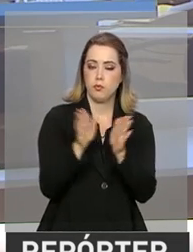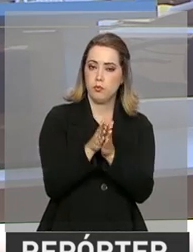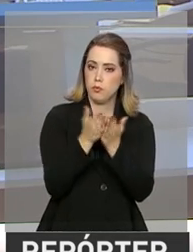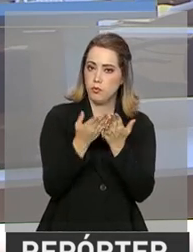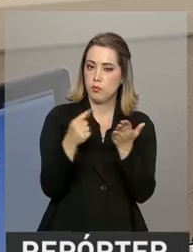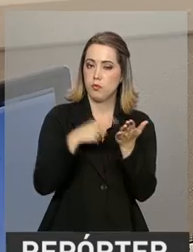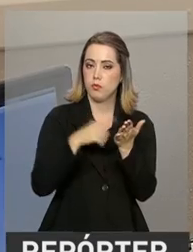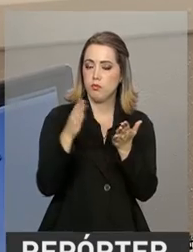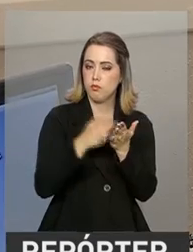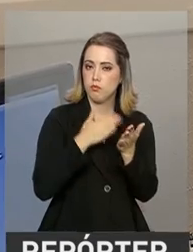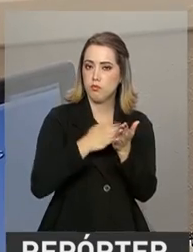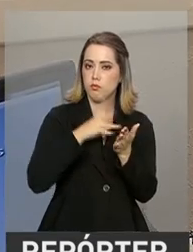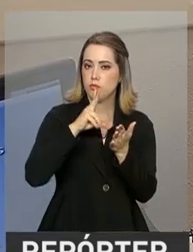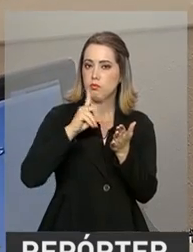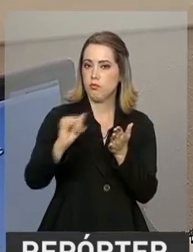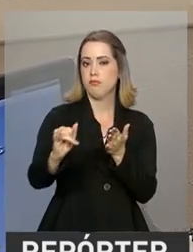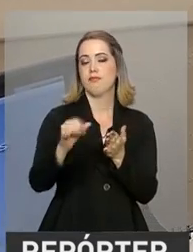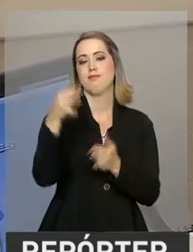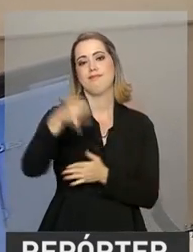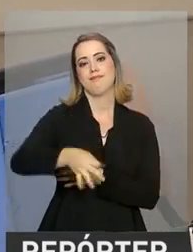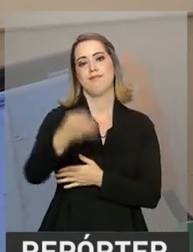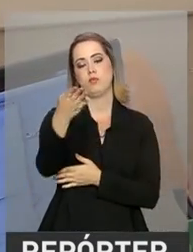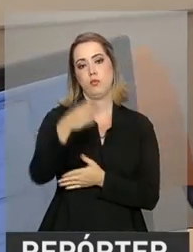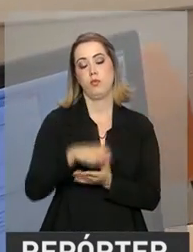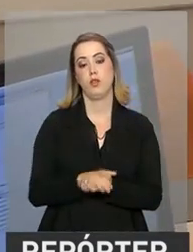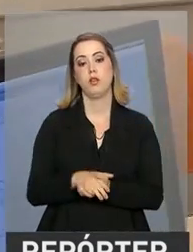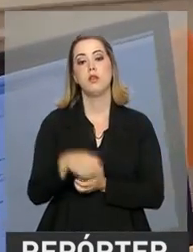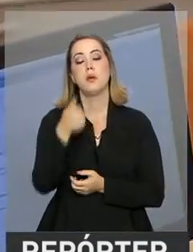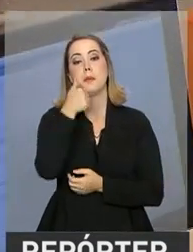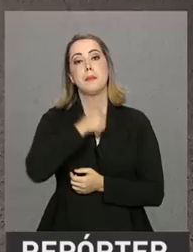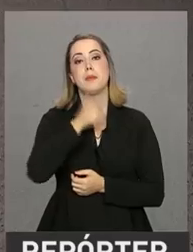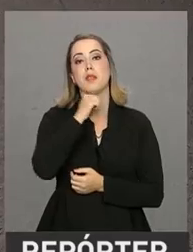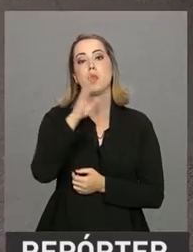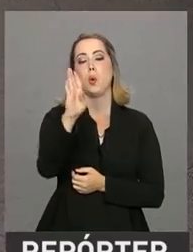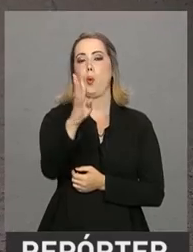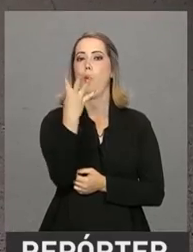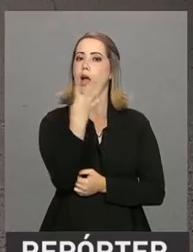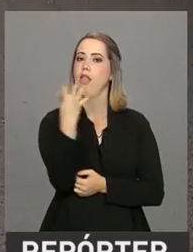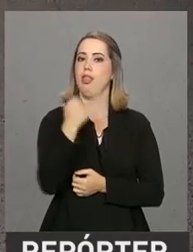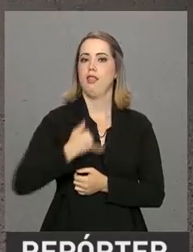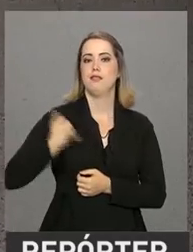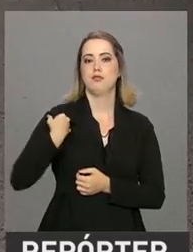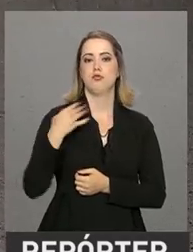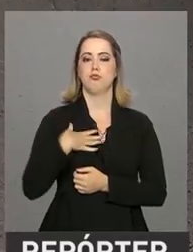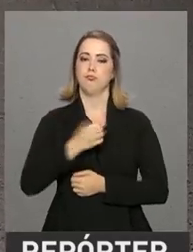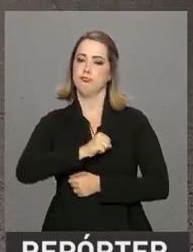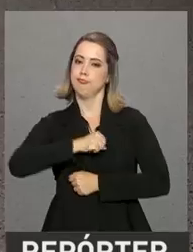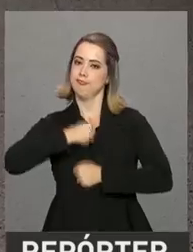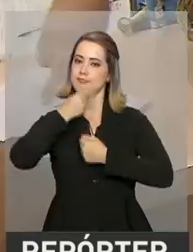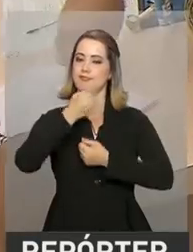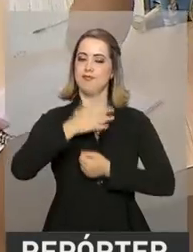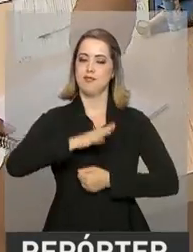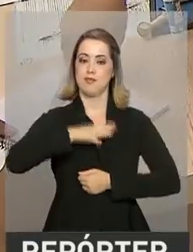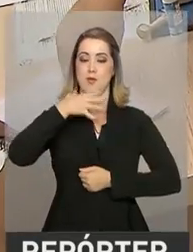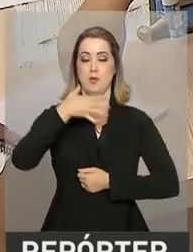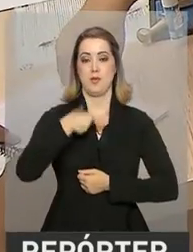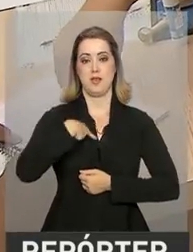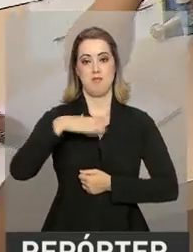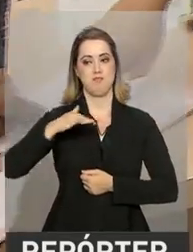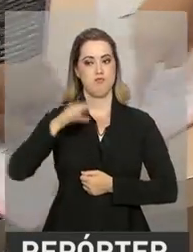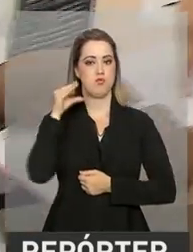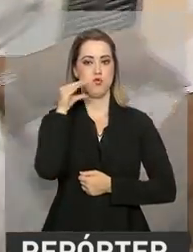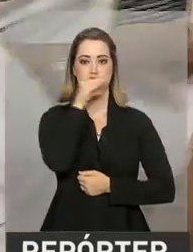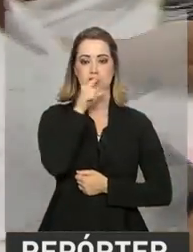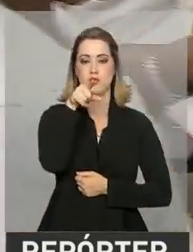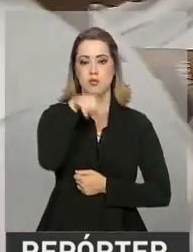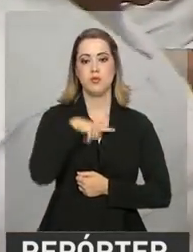vacinação. Rafaela tem apenas 4 anos, mas a coragem é de gente grande. Ela foi com a mãe neste posto